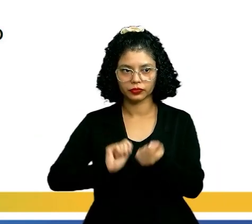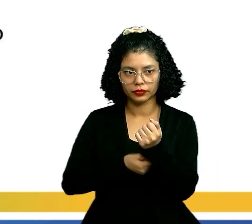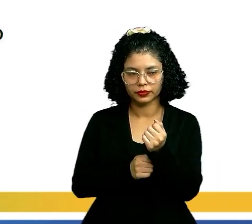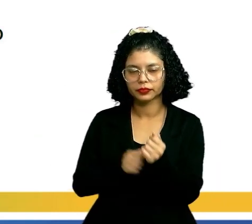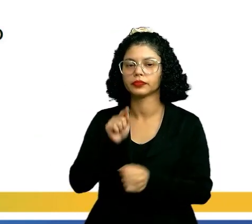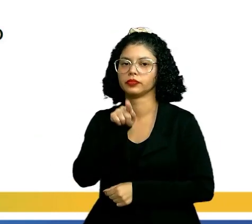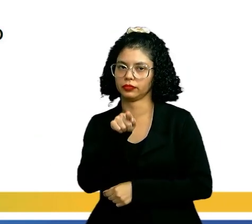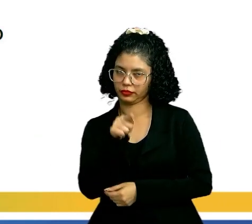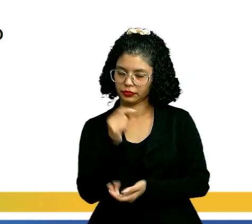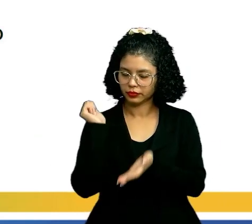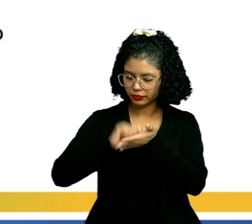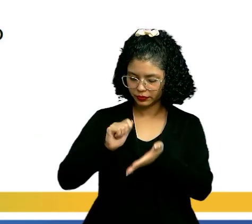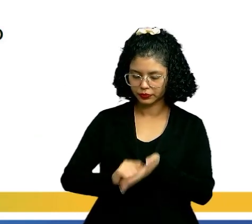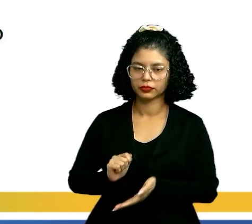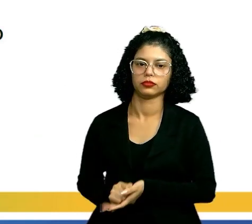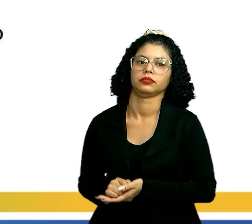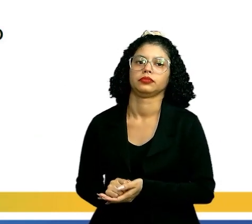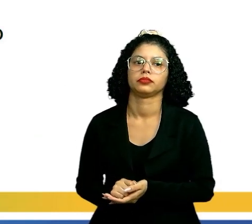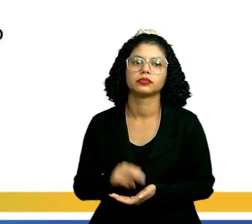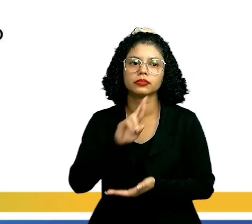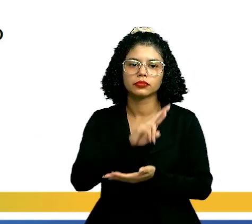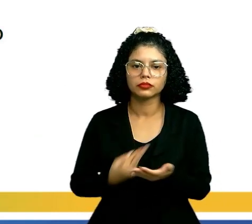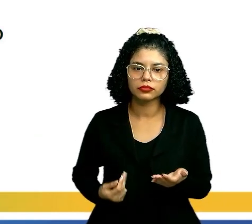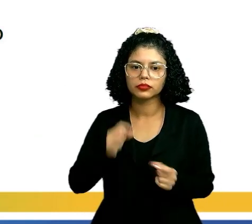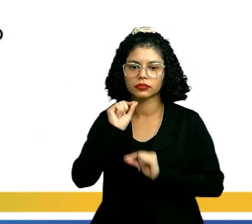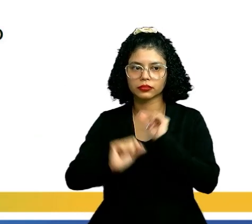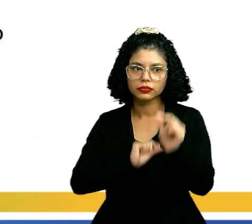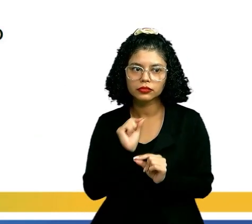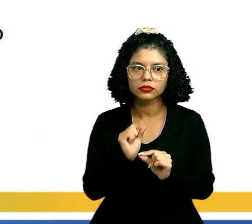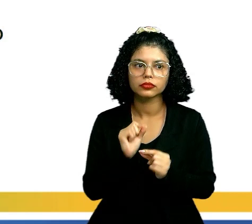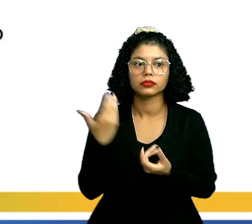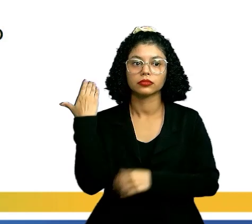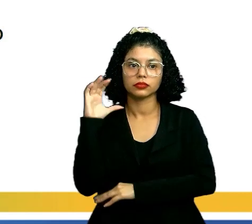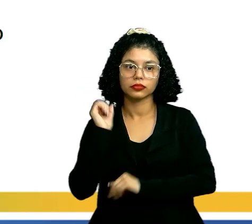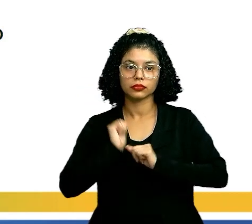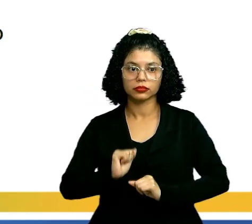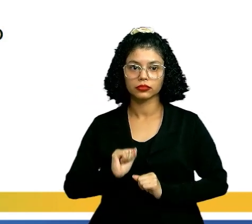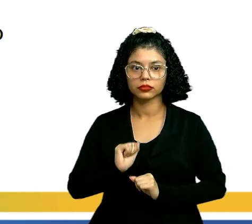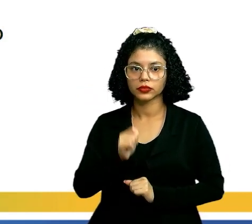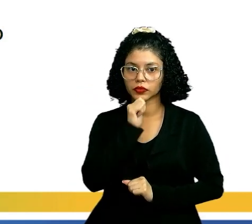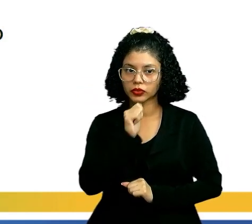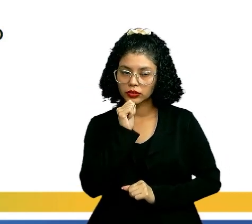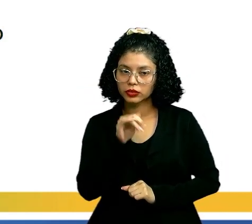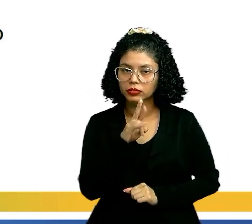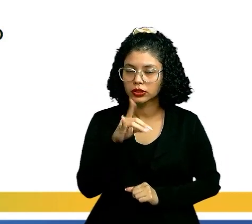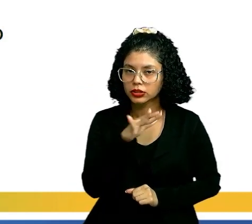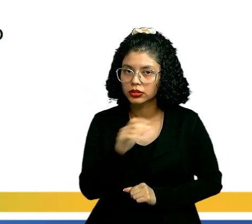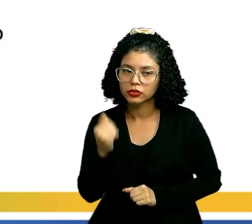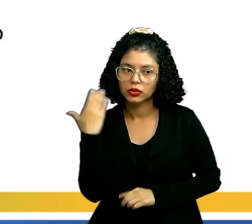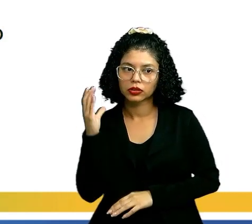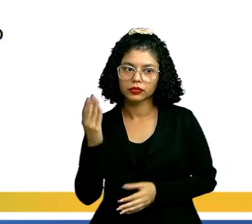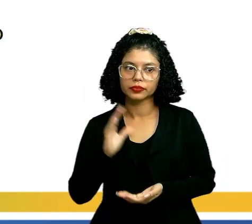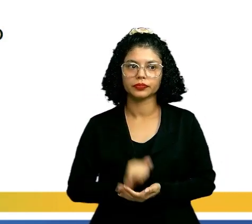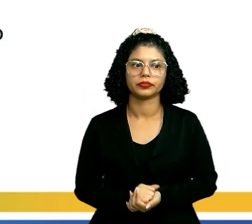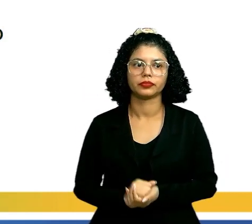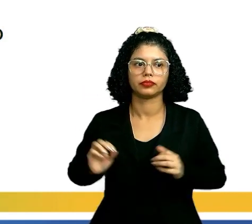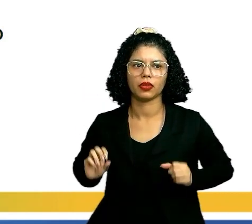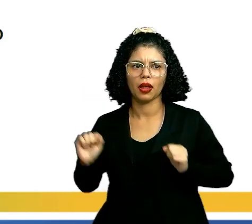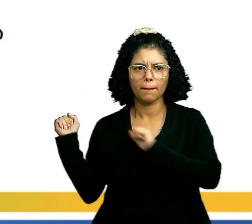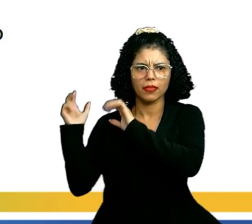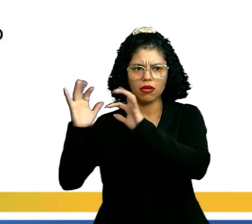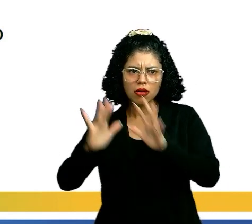aí para você anotar na sua revisão. A ciência pode falar sem ser condenada pela Inquisição nesse período.